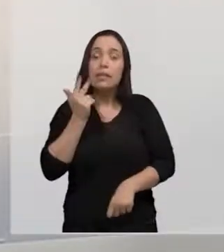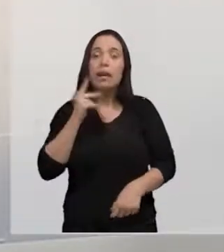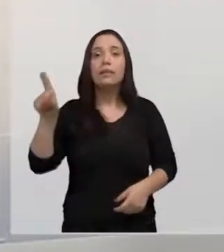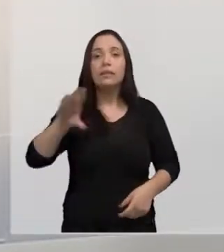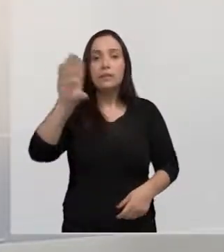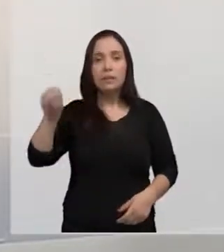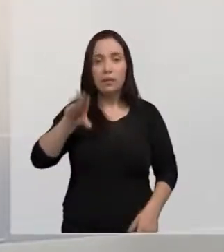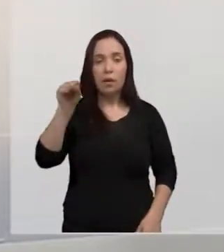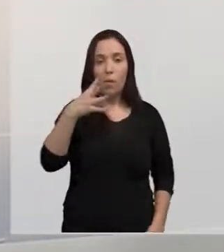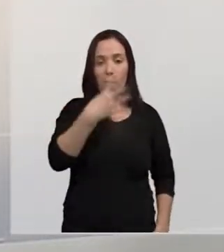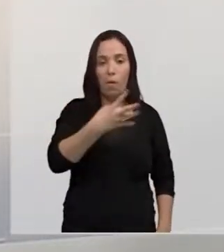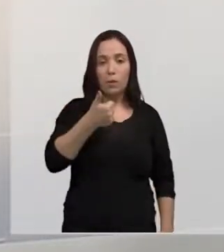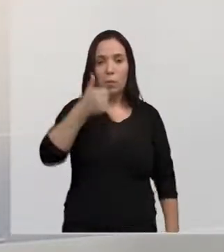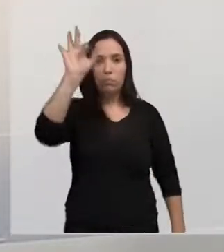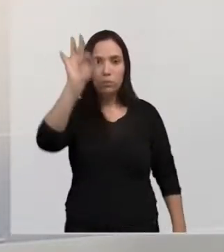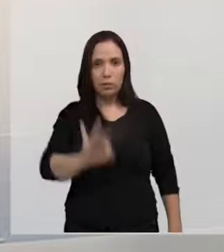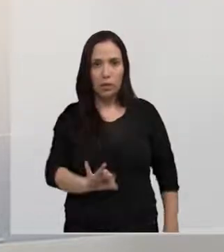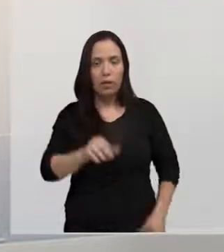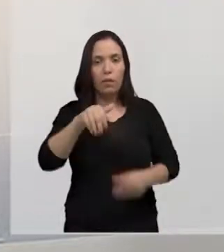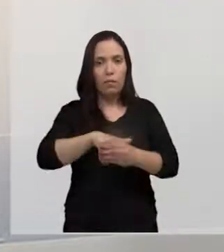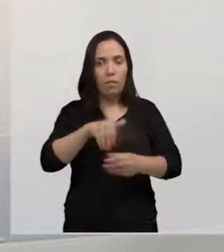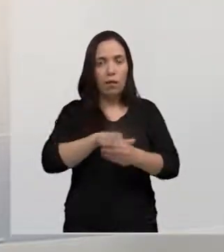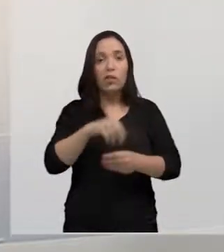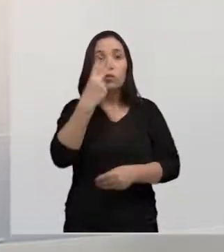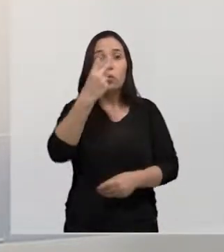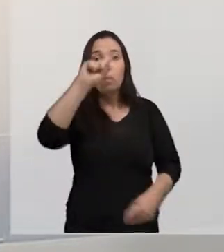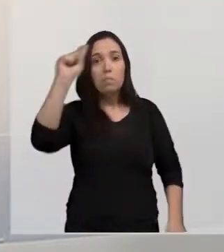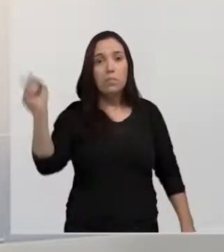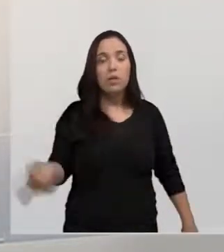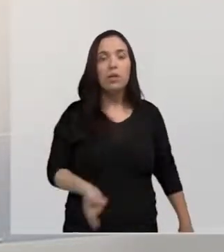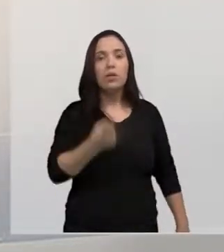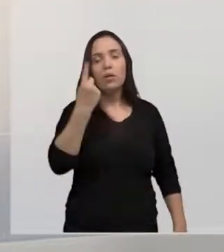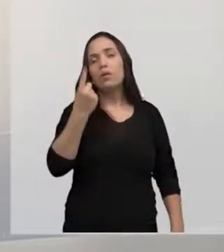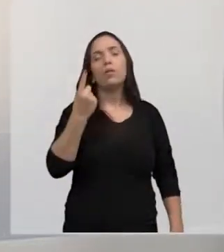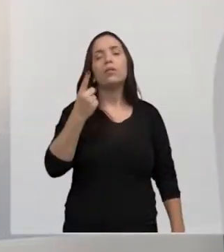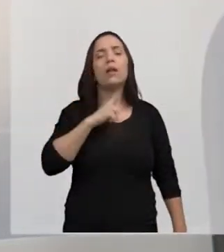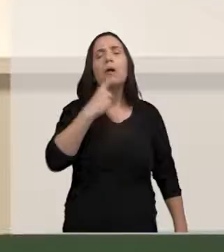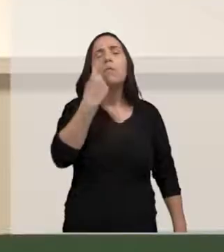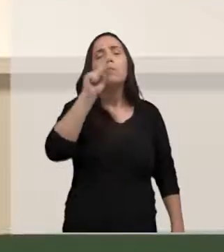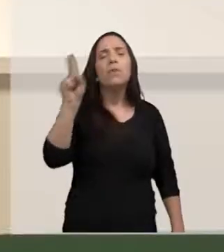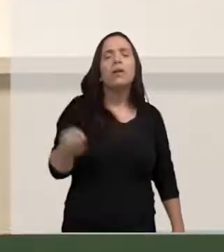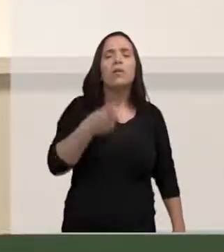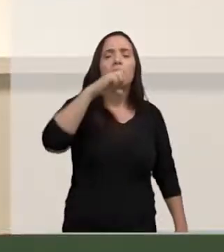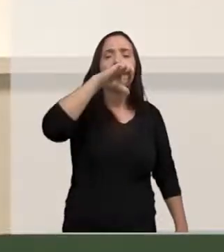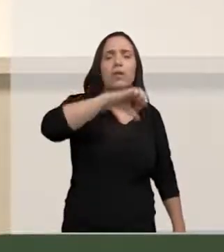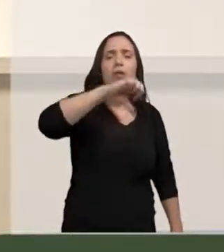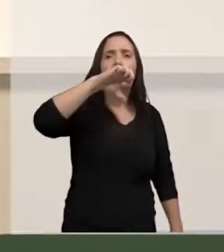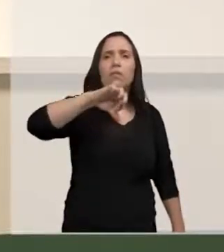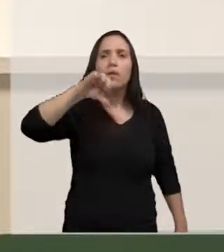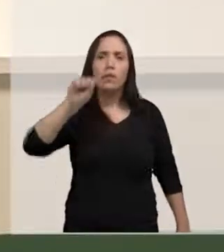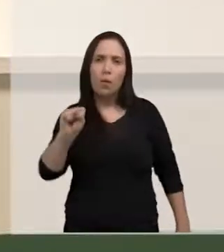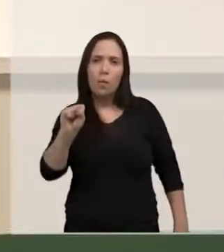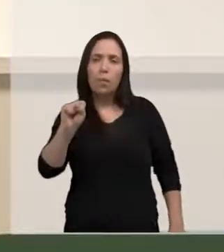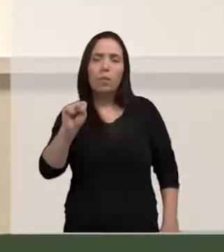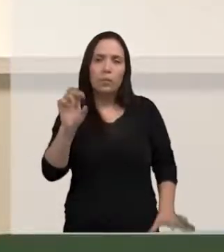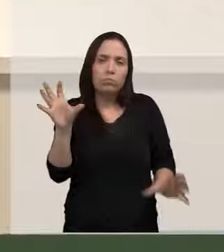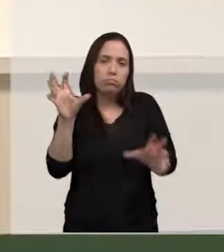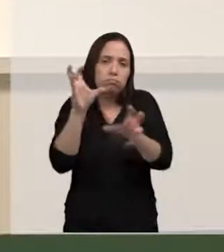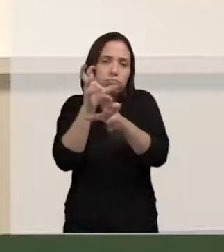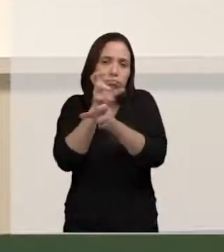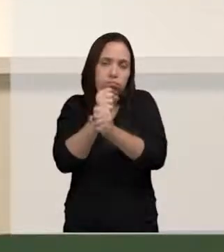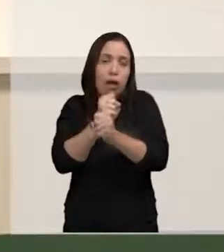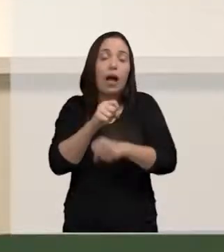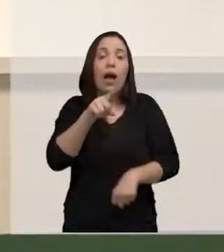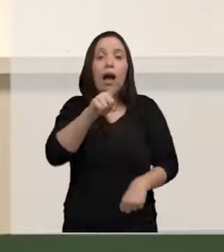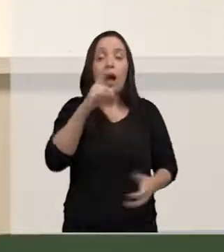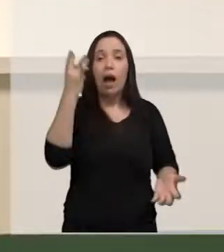teve 41% dos votos válidos, 2 milhões de votos, porque ele teve 1.998.000, você pode fechar 2 milhões de votos.